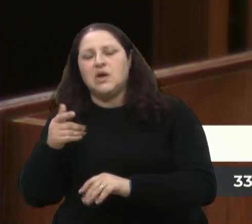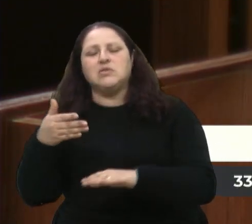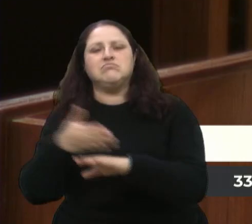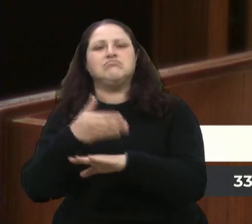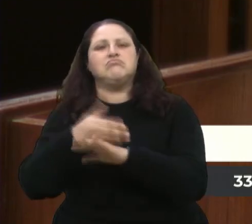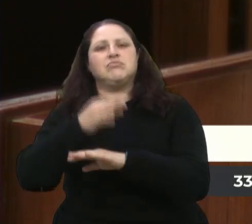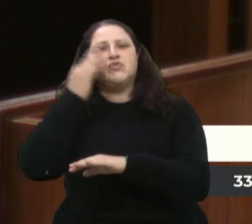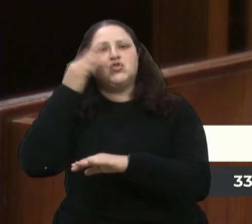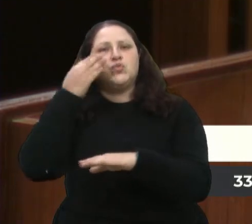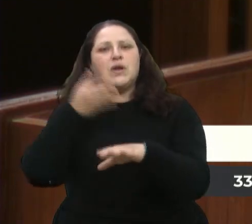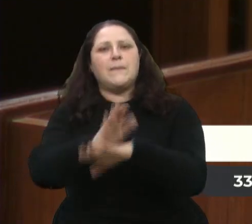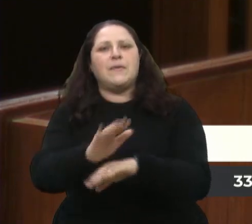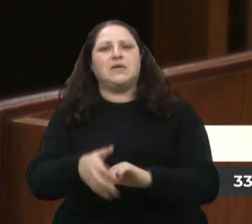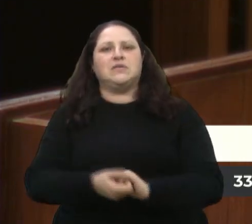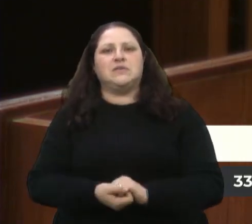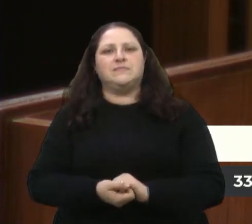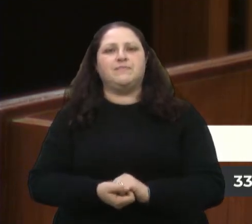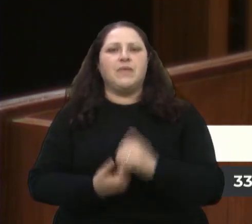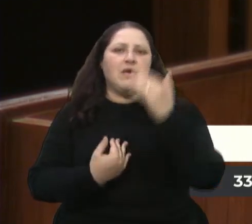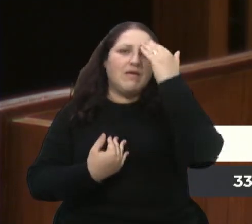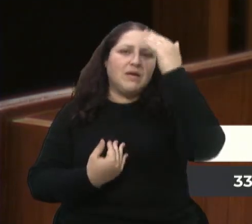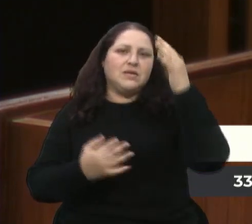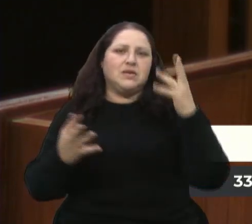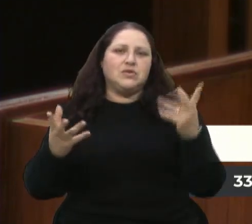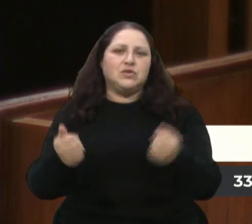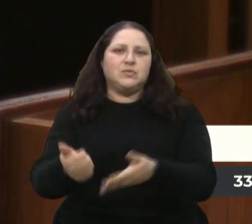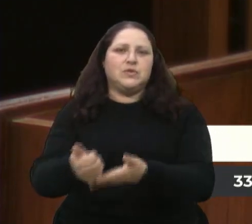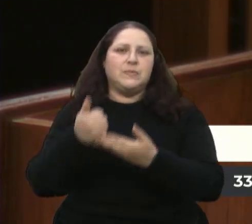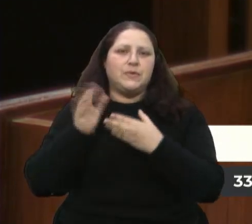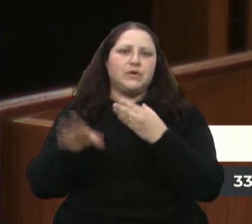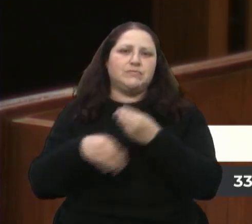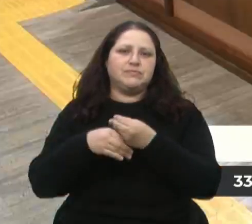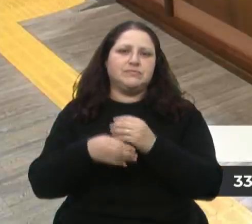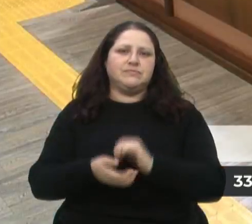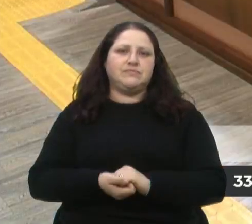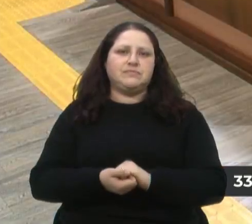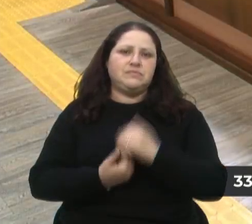contribuições. Obrigada. Obrigado.